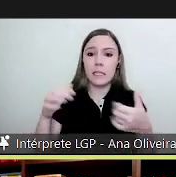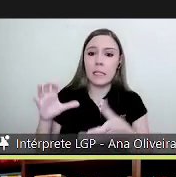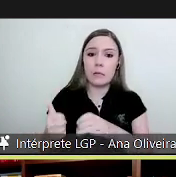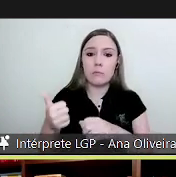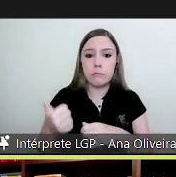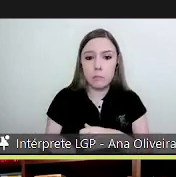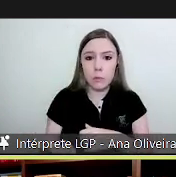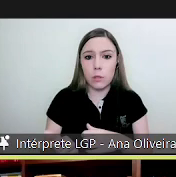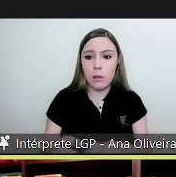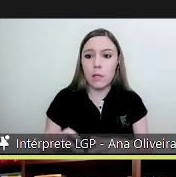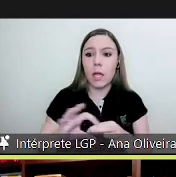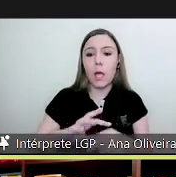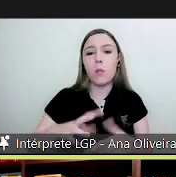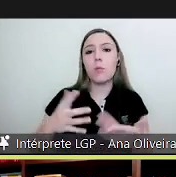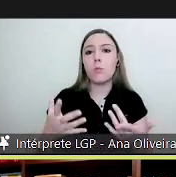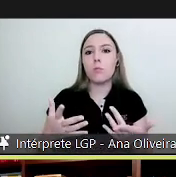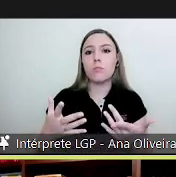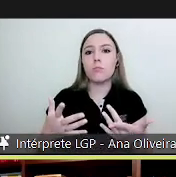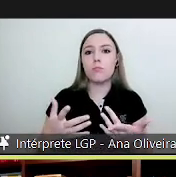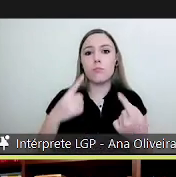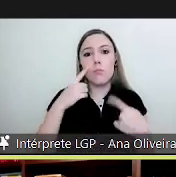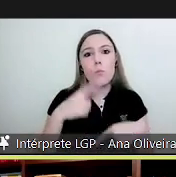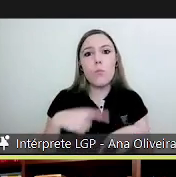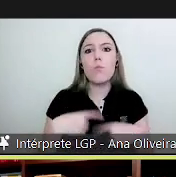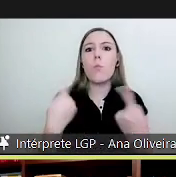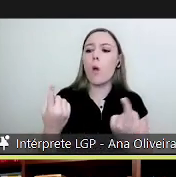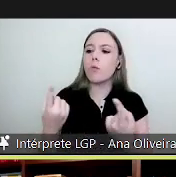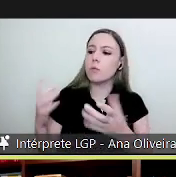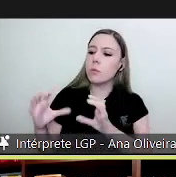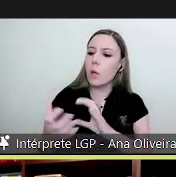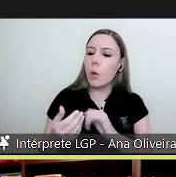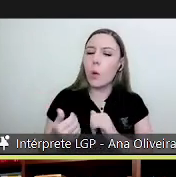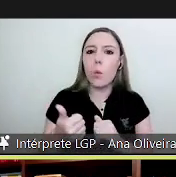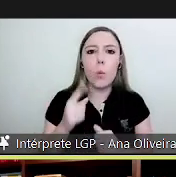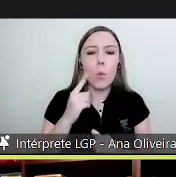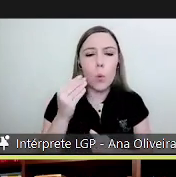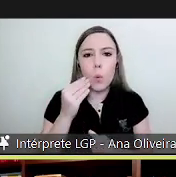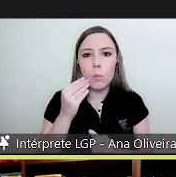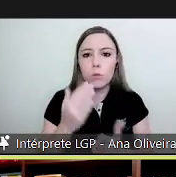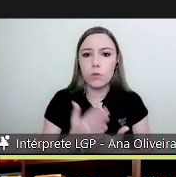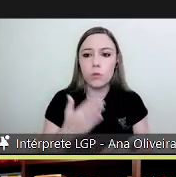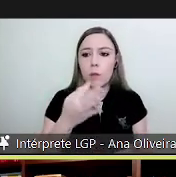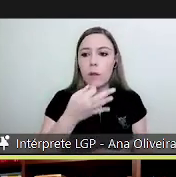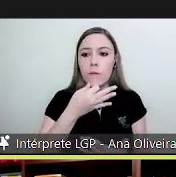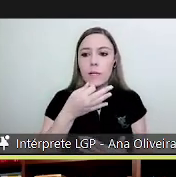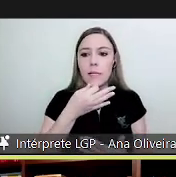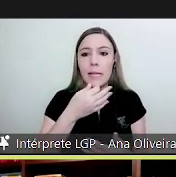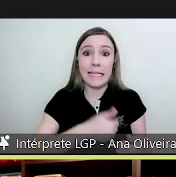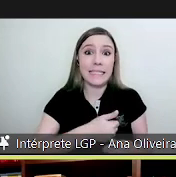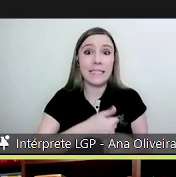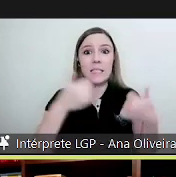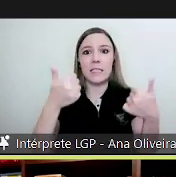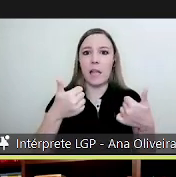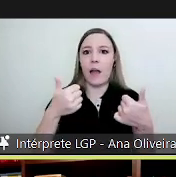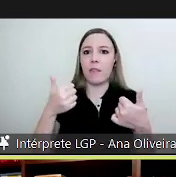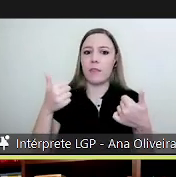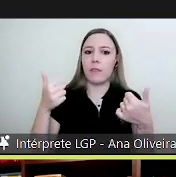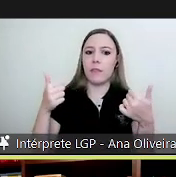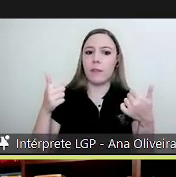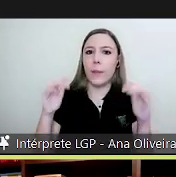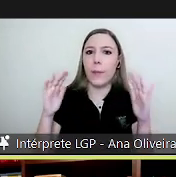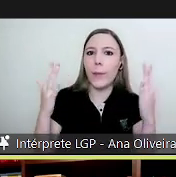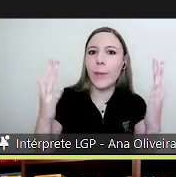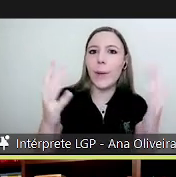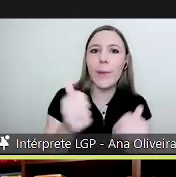à luz do conceito dos indicadores de sustentabilidade. E, portanto, não estamos a falar só da cidade verde, da cidade ecológica,